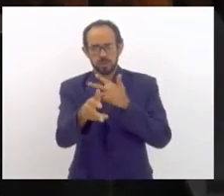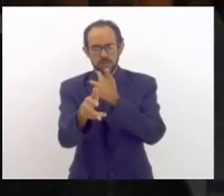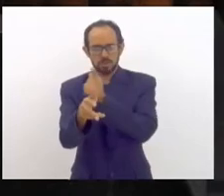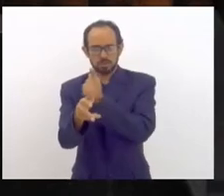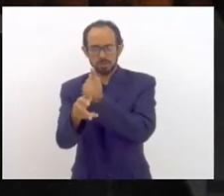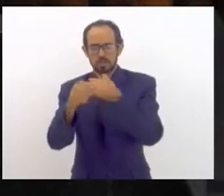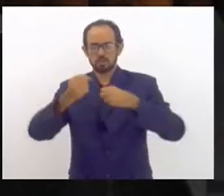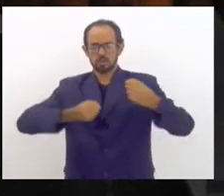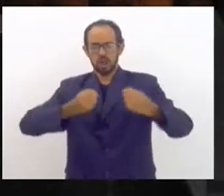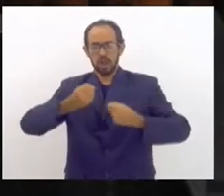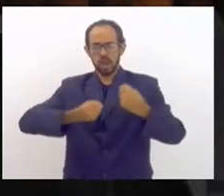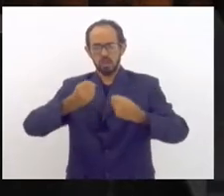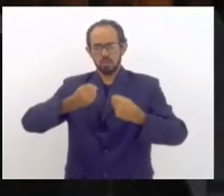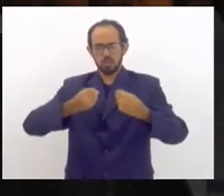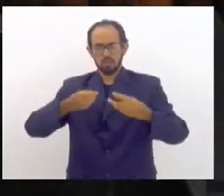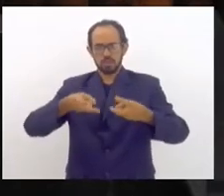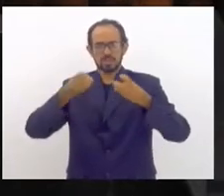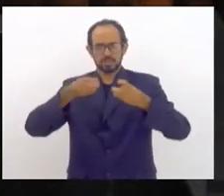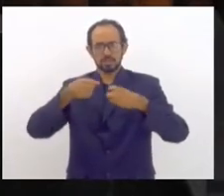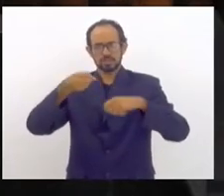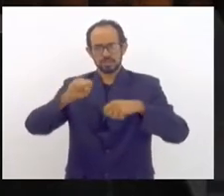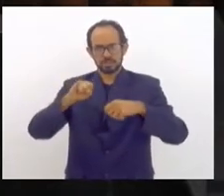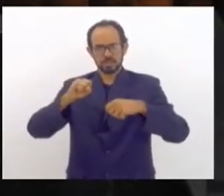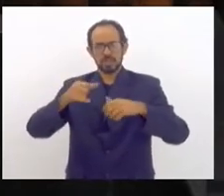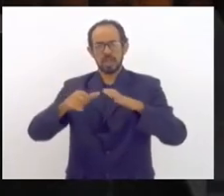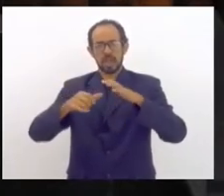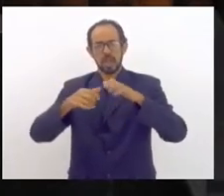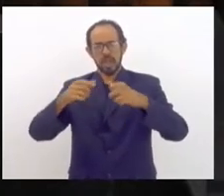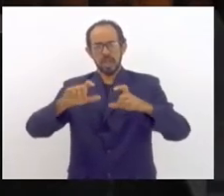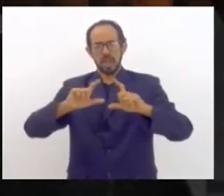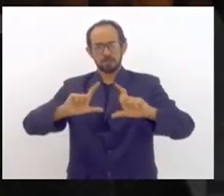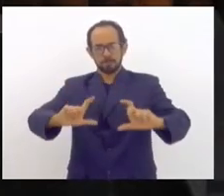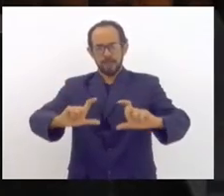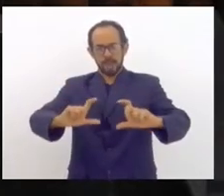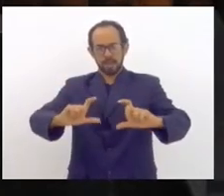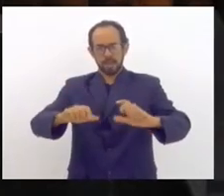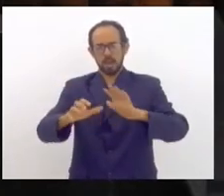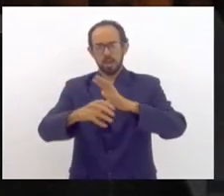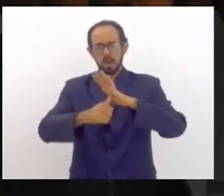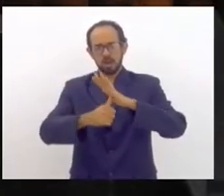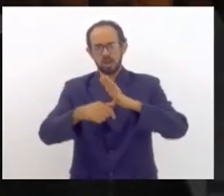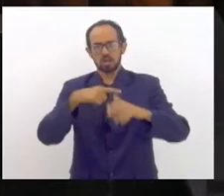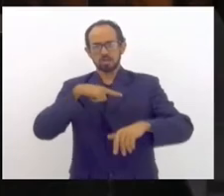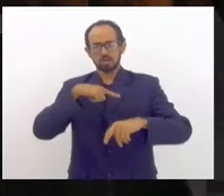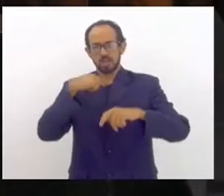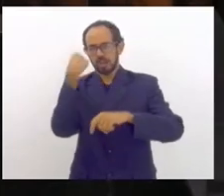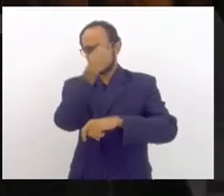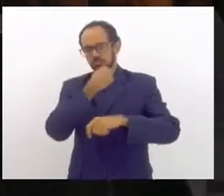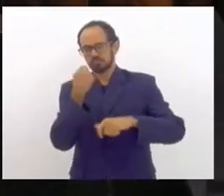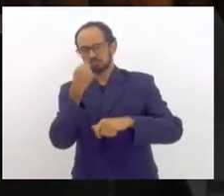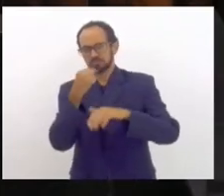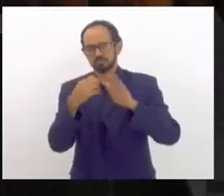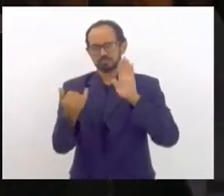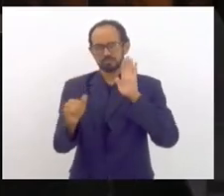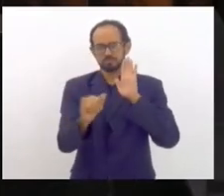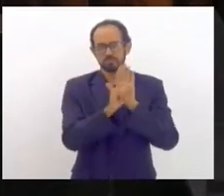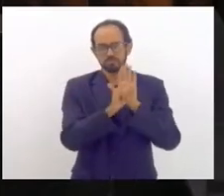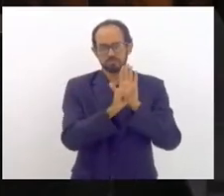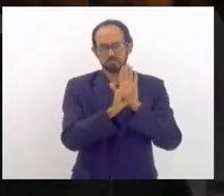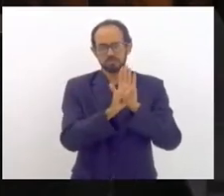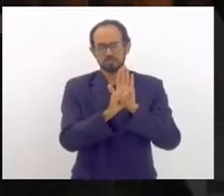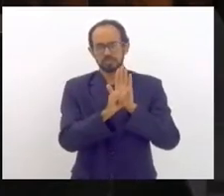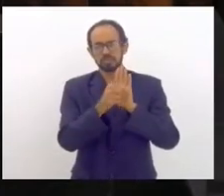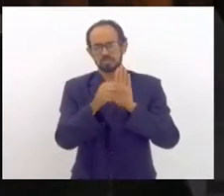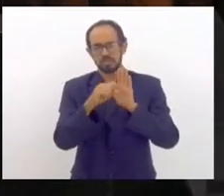que identifica quando a placa é roubada ou se não é, identifica o cidadão com identificação facial para ver se tem algum mandato de prisão, se não tem. Isso